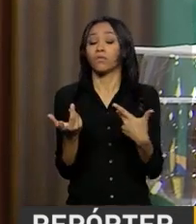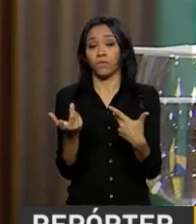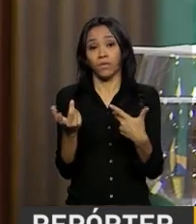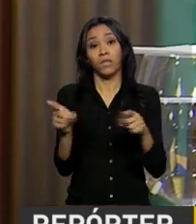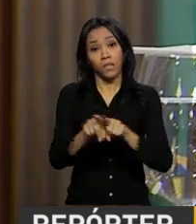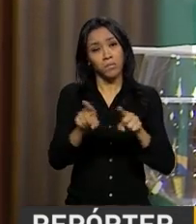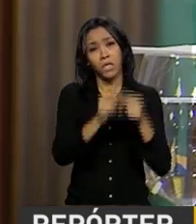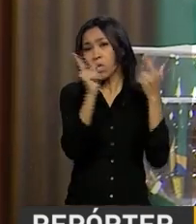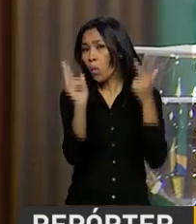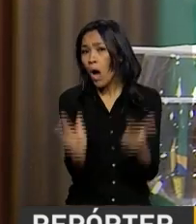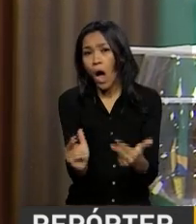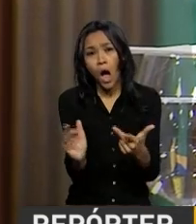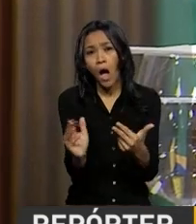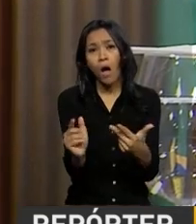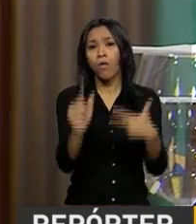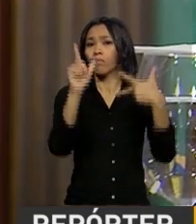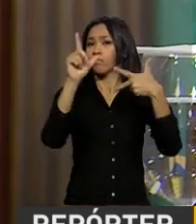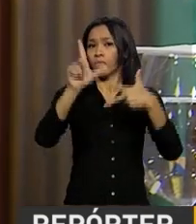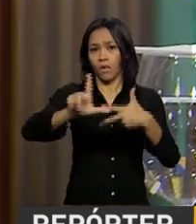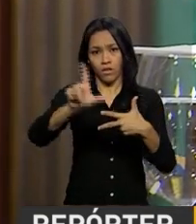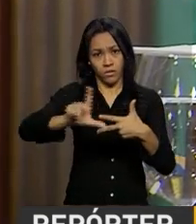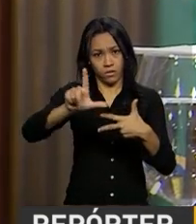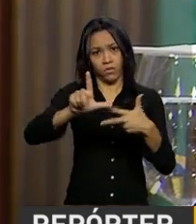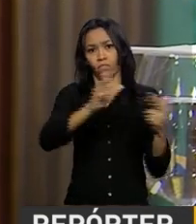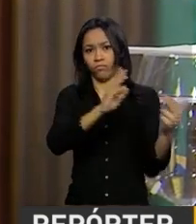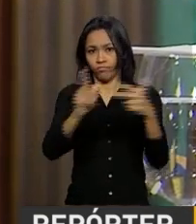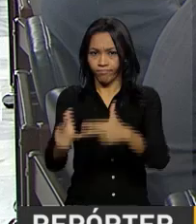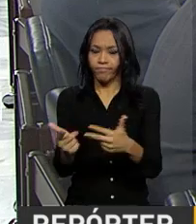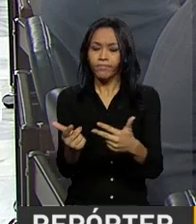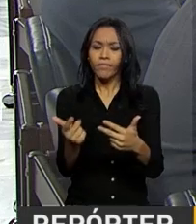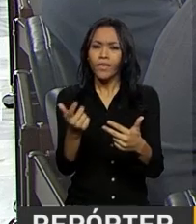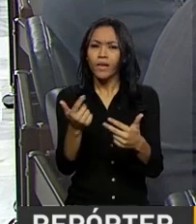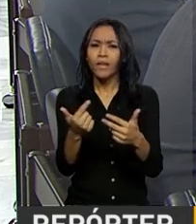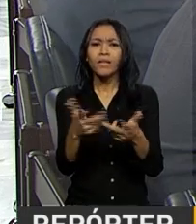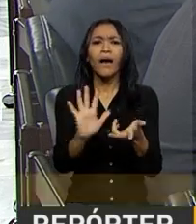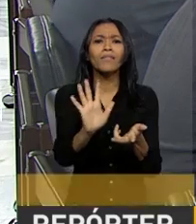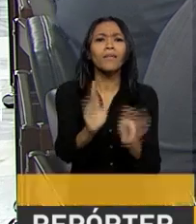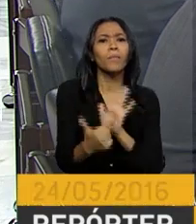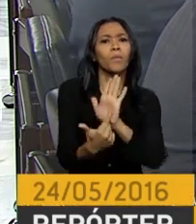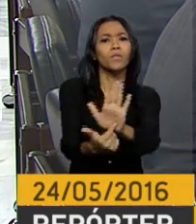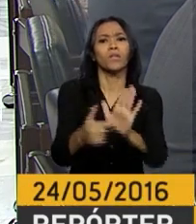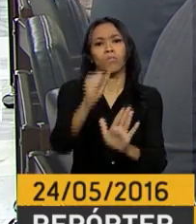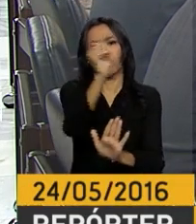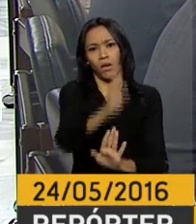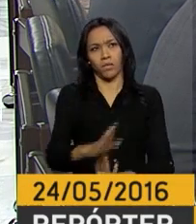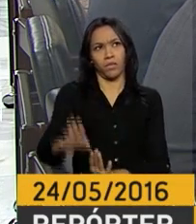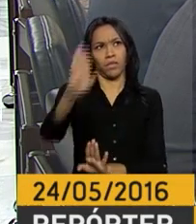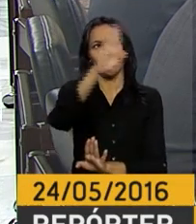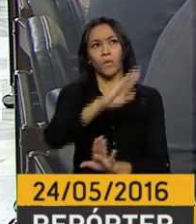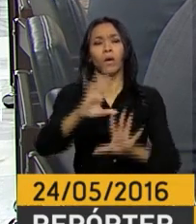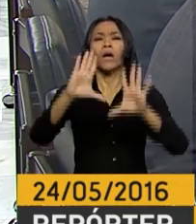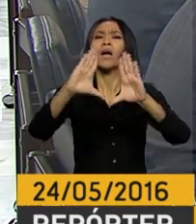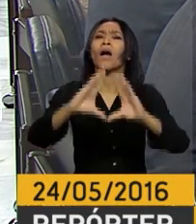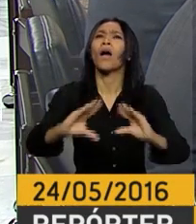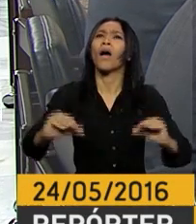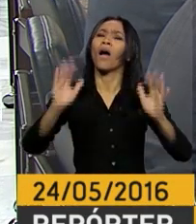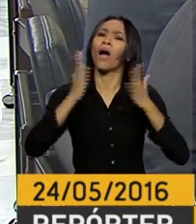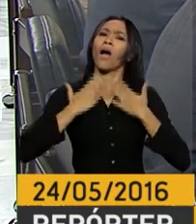o Legislativo. Até para dar ao país aquela sensação de uma certa